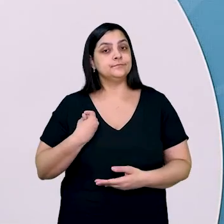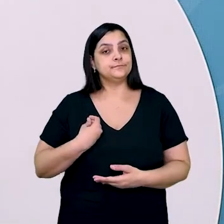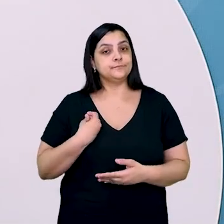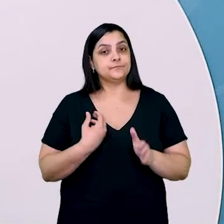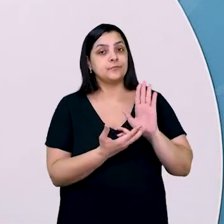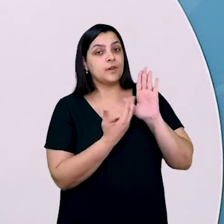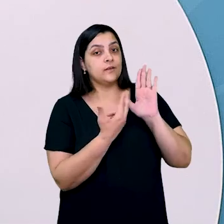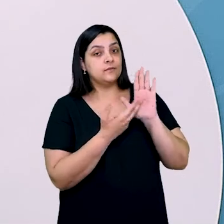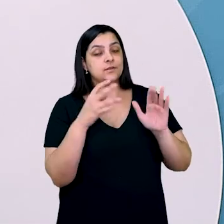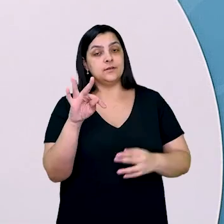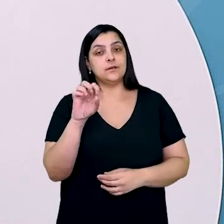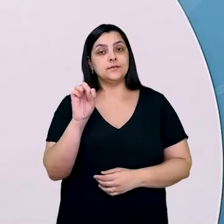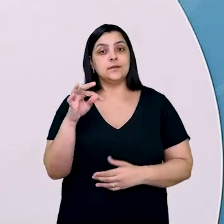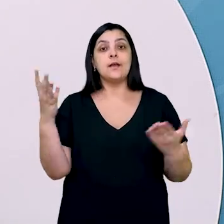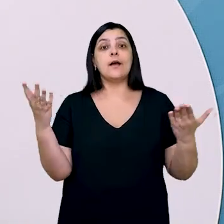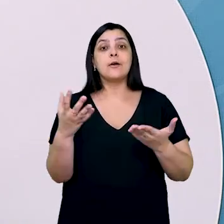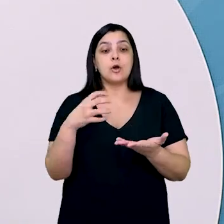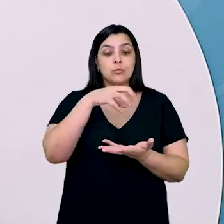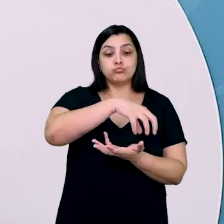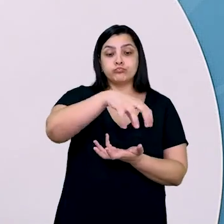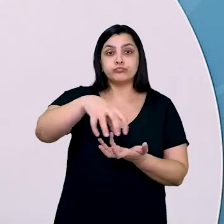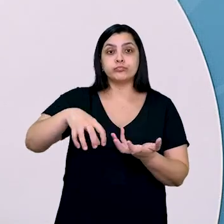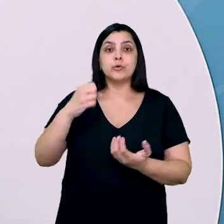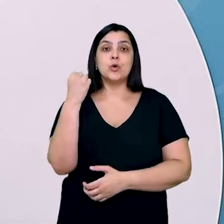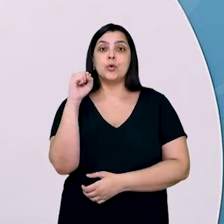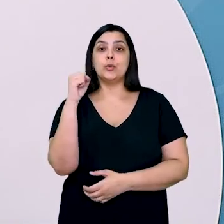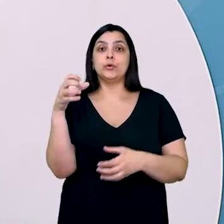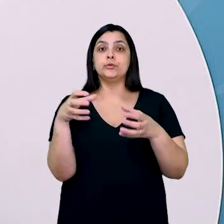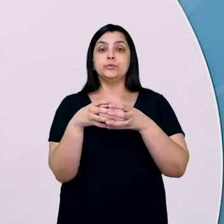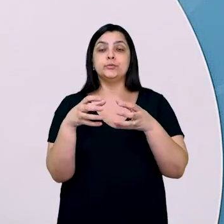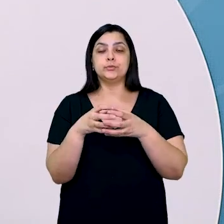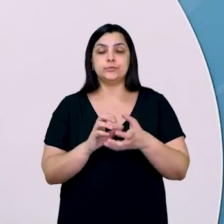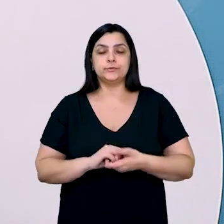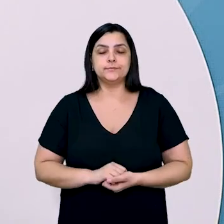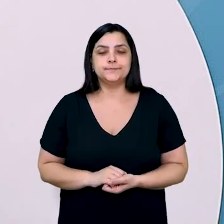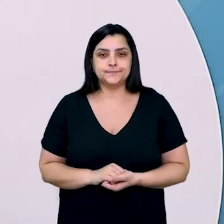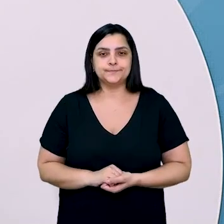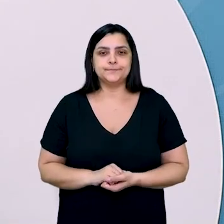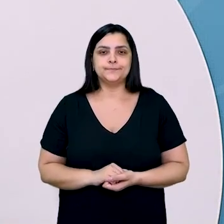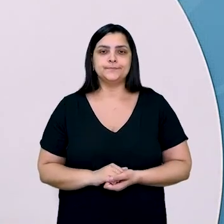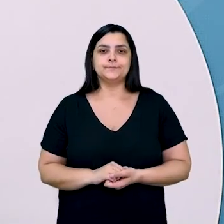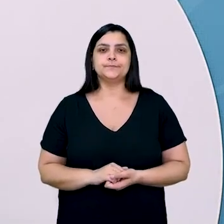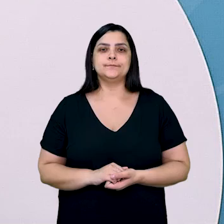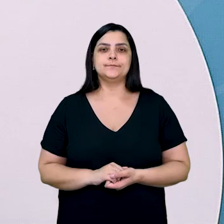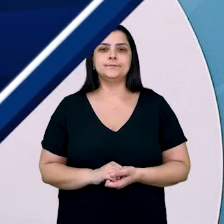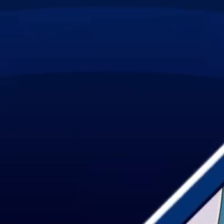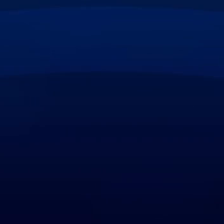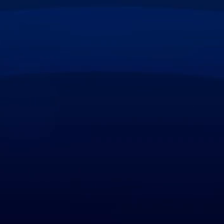Estamos de volta com Revista TST e vamos agora para o giro de notícias das turmas do tribunal.